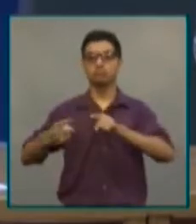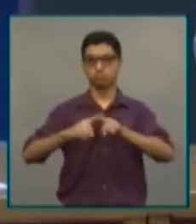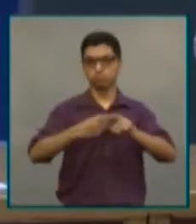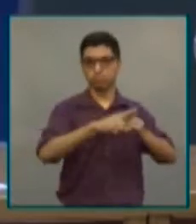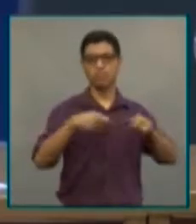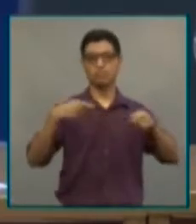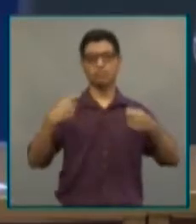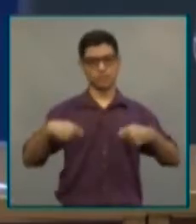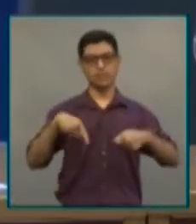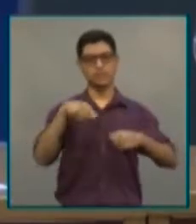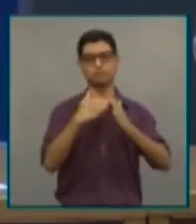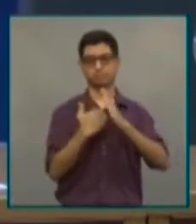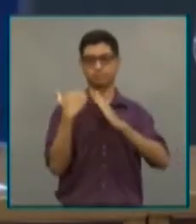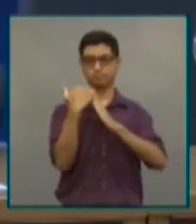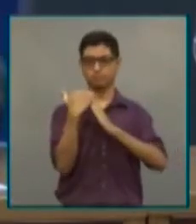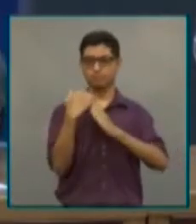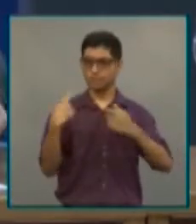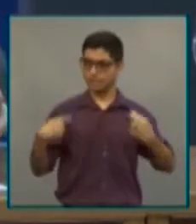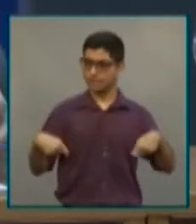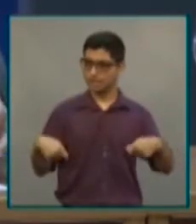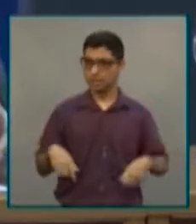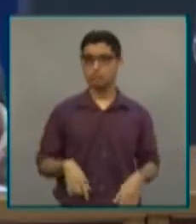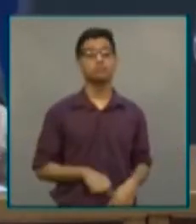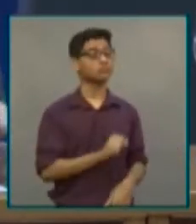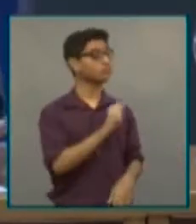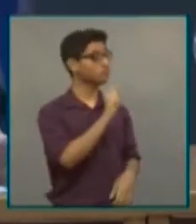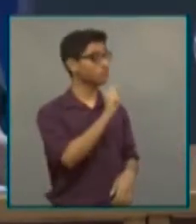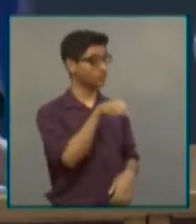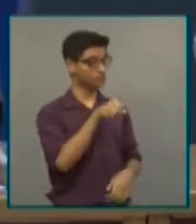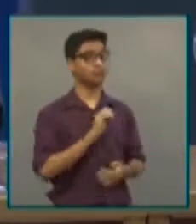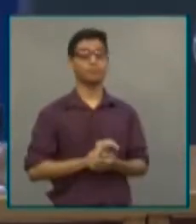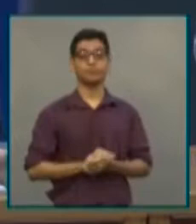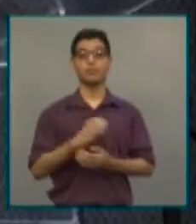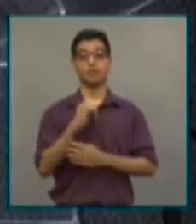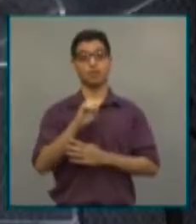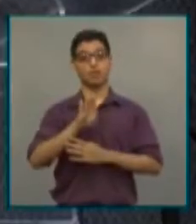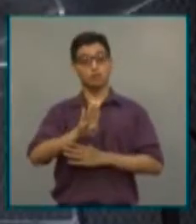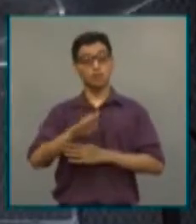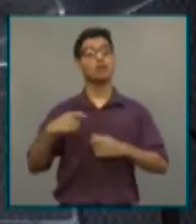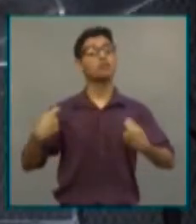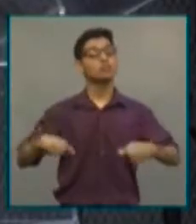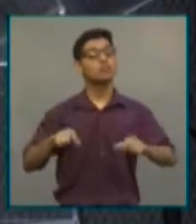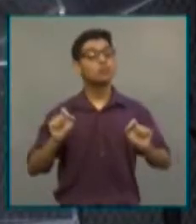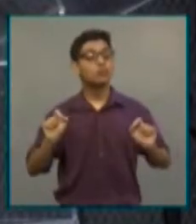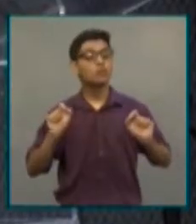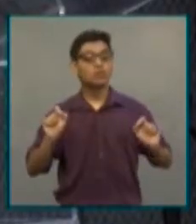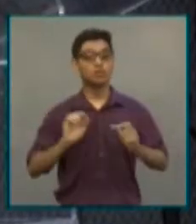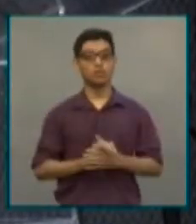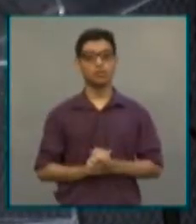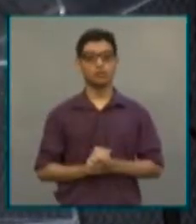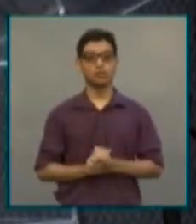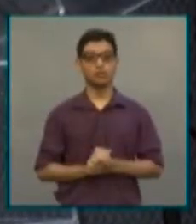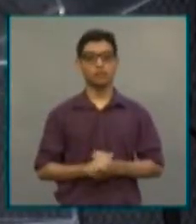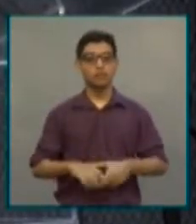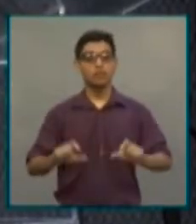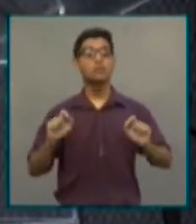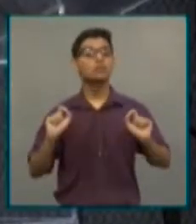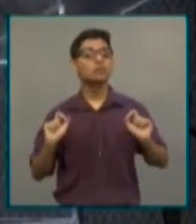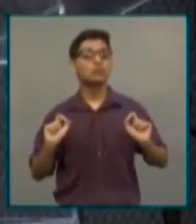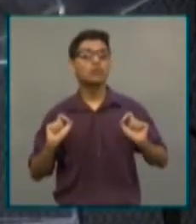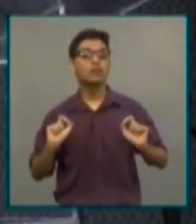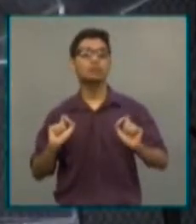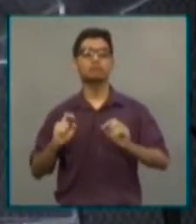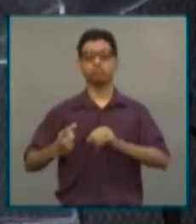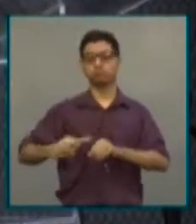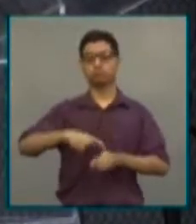Sim, a OAB precisa e necessita estabelecer esse nicho de relacionamento. E eu trago